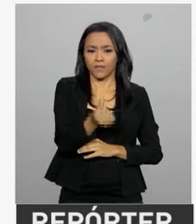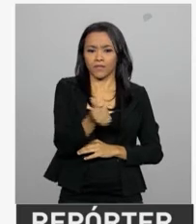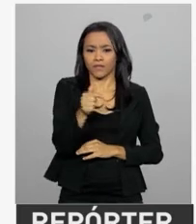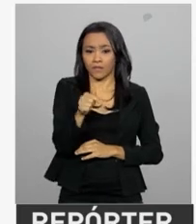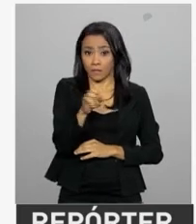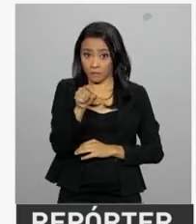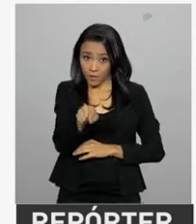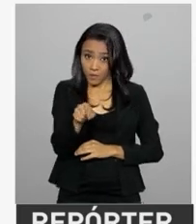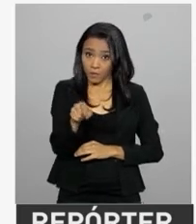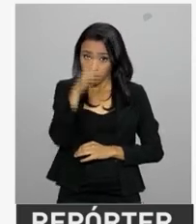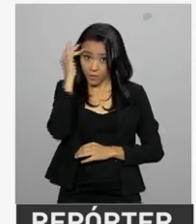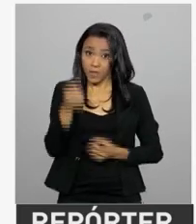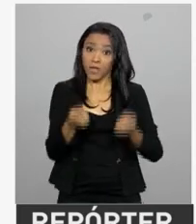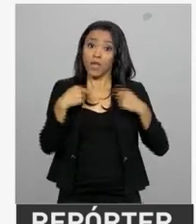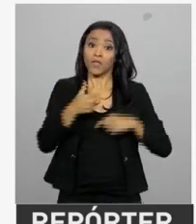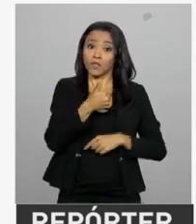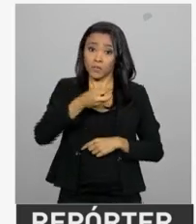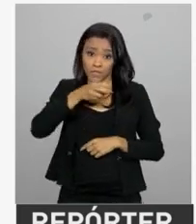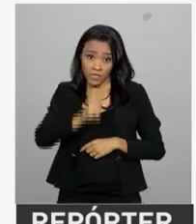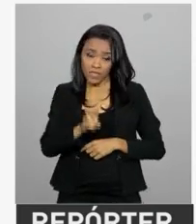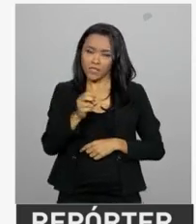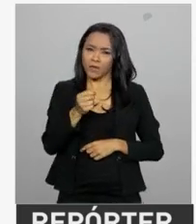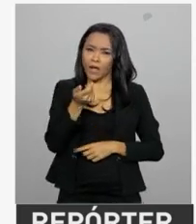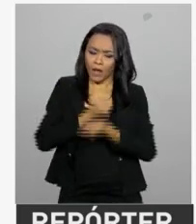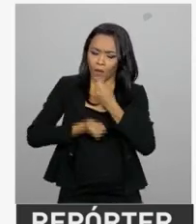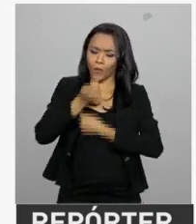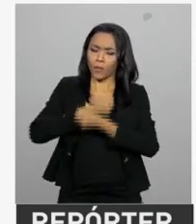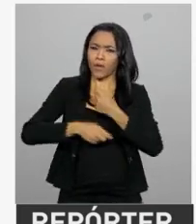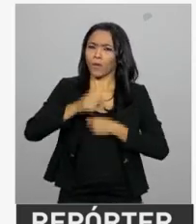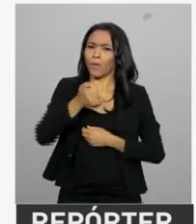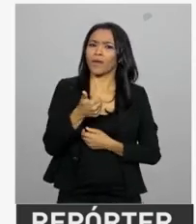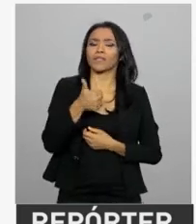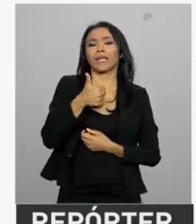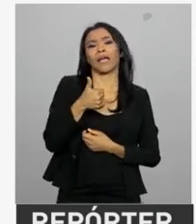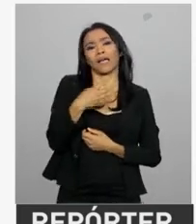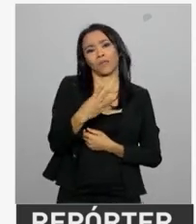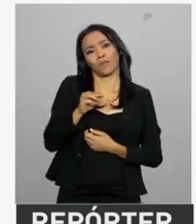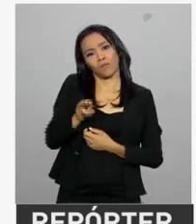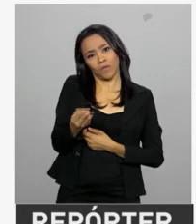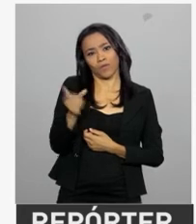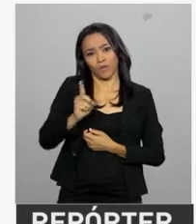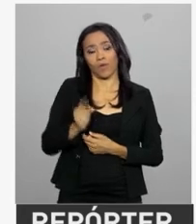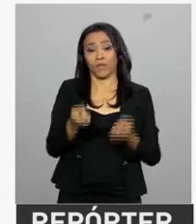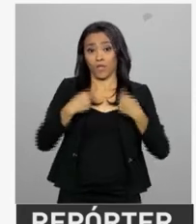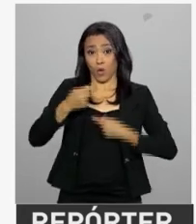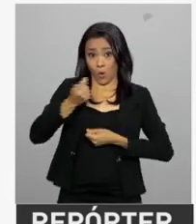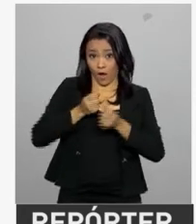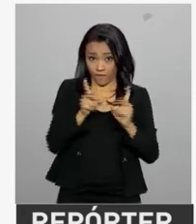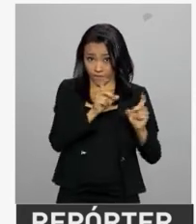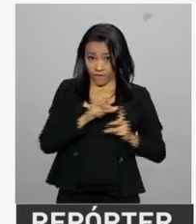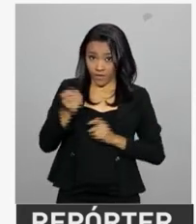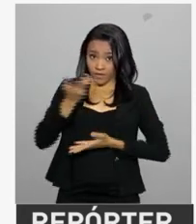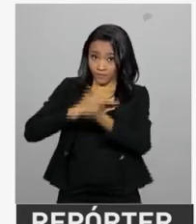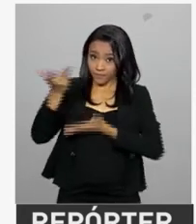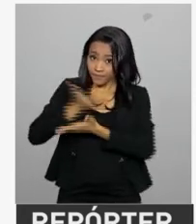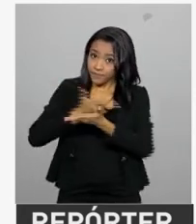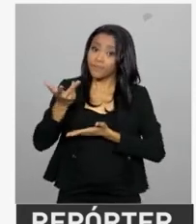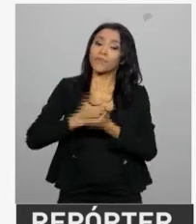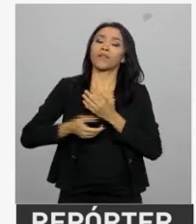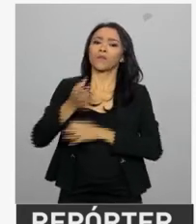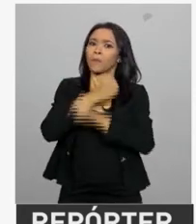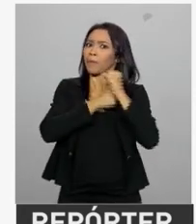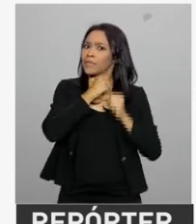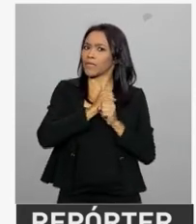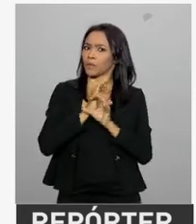habitantes. Em 2015, a economia chegou a quase US$14 bilhões. O comércio entre Brasil e Guiné Equatorial movimentou, no